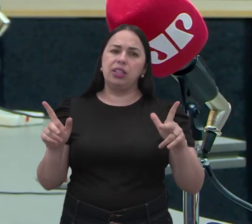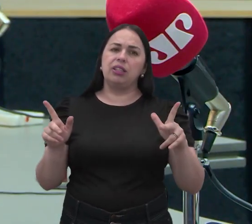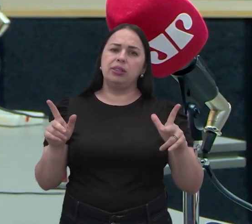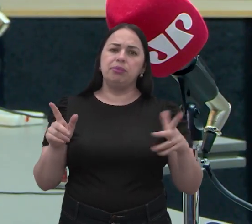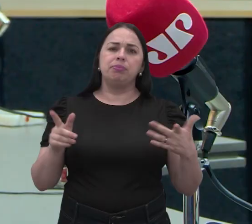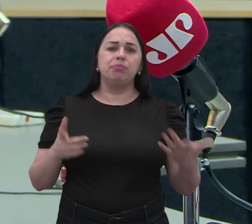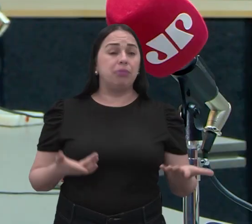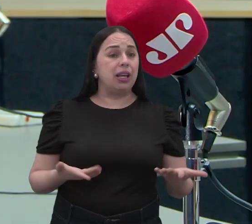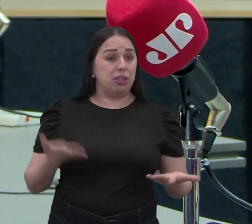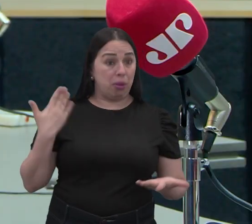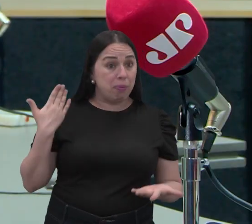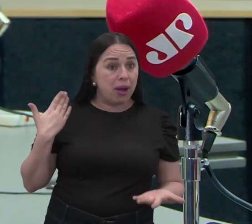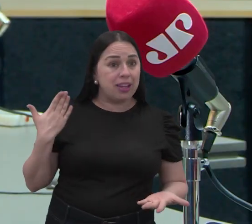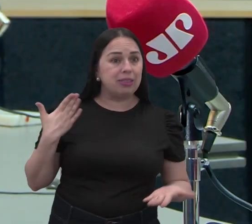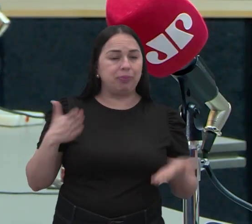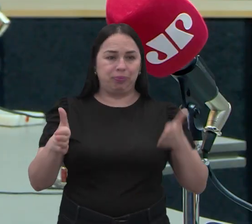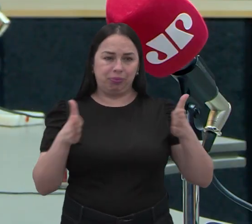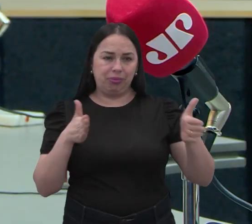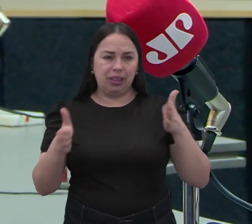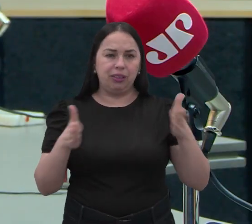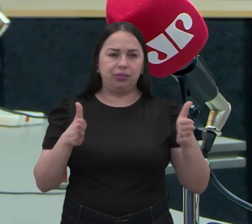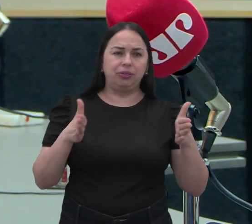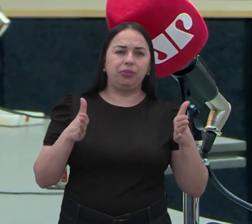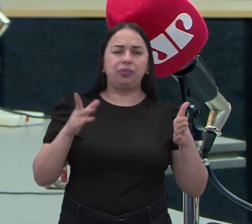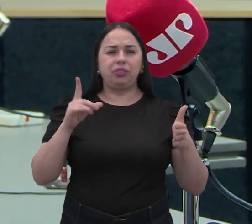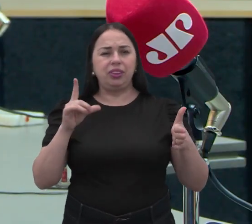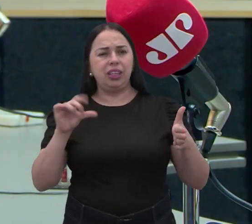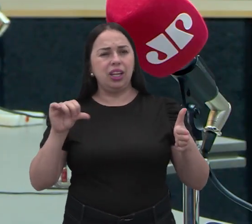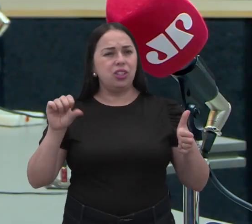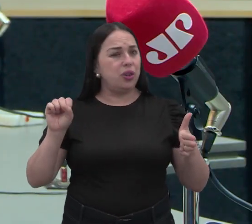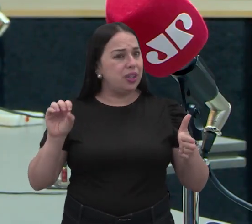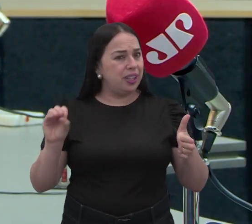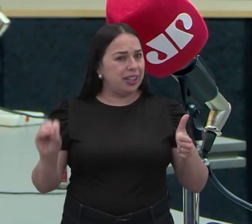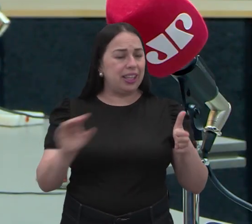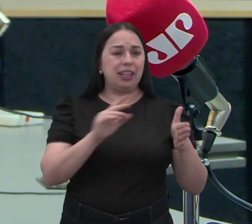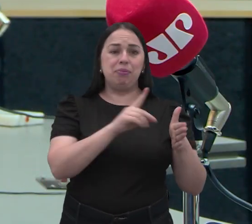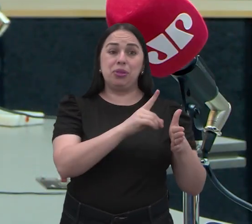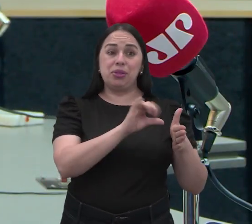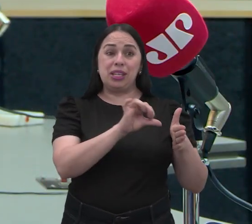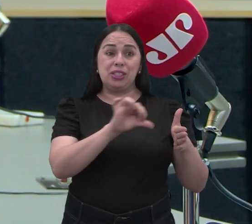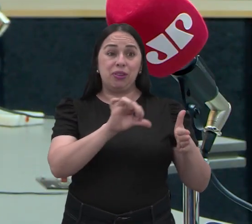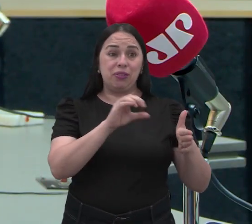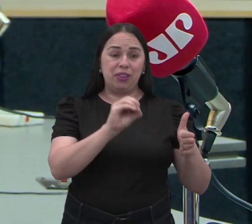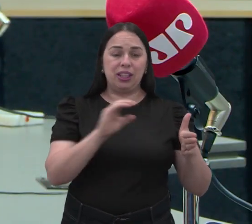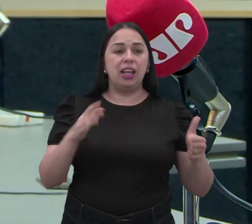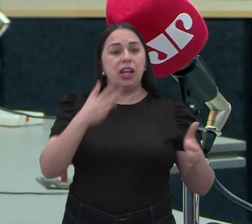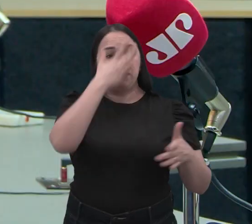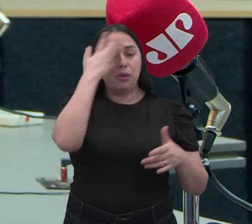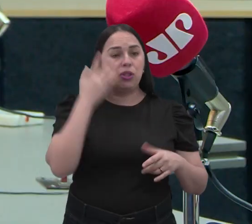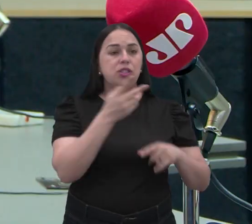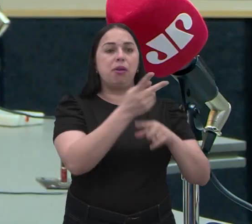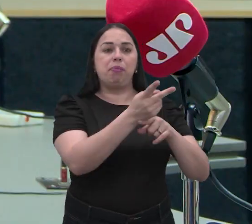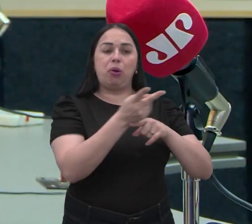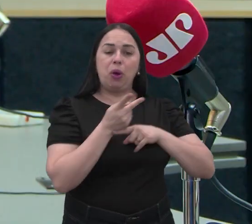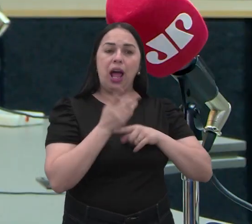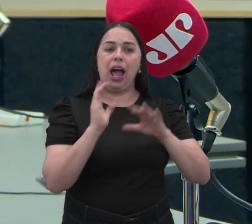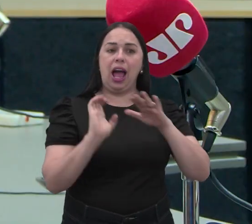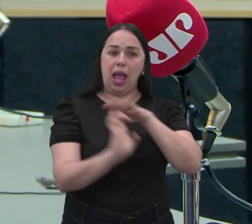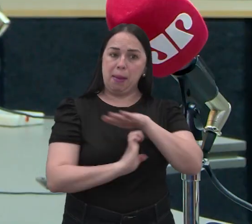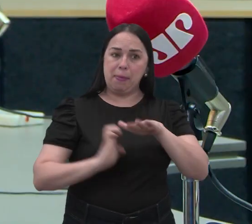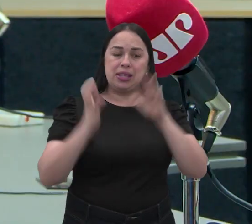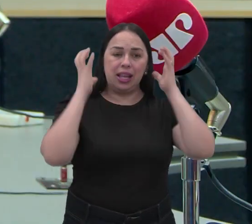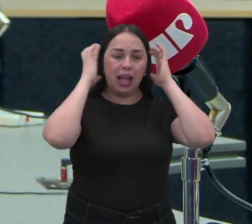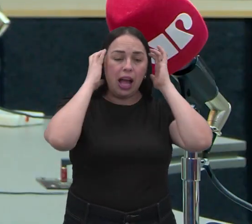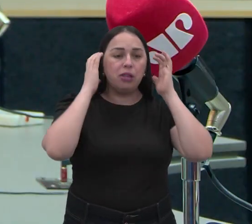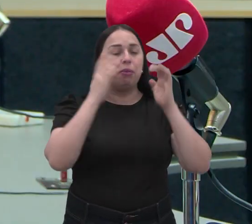gente tem um outro cenário hoje. Mas nesse período que a gente está, né, se referindo aqui, realmente era muito comum as pessoas irem até a rádio para retirar um brinde